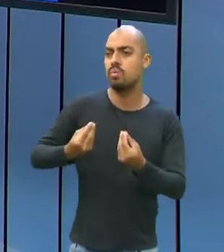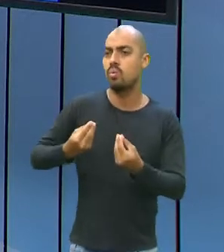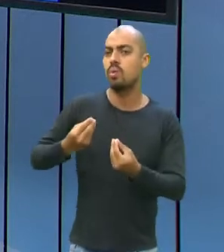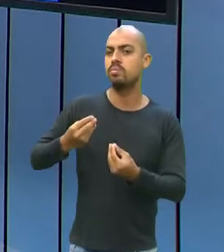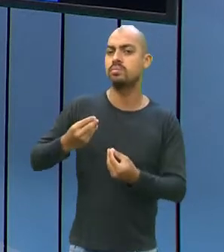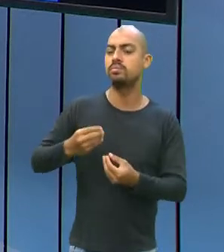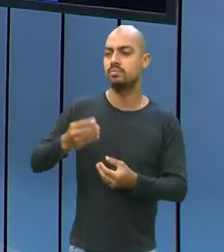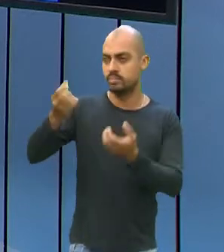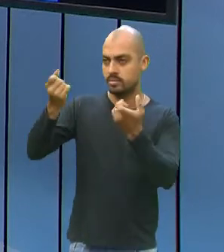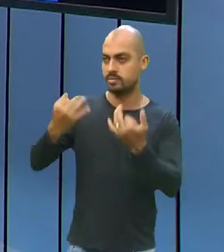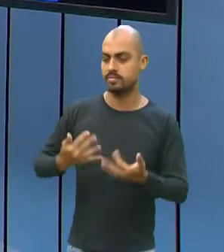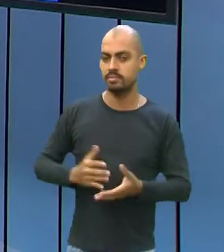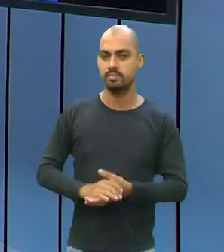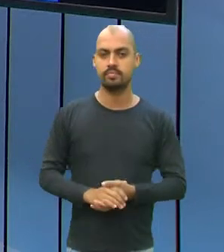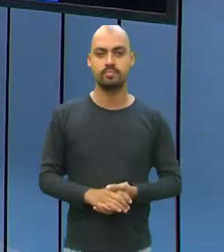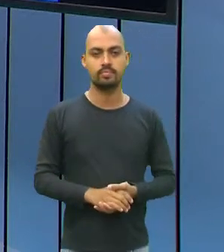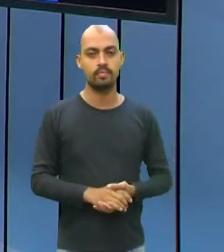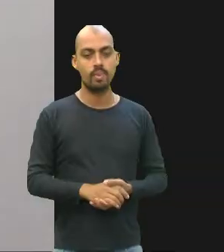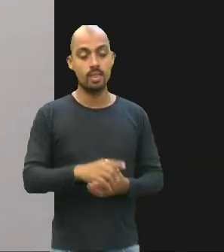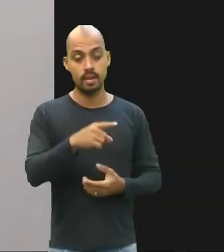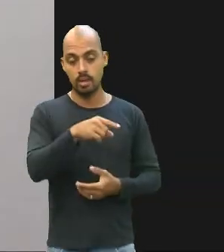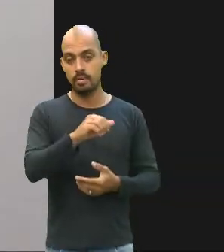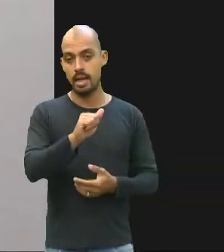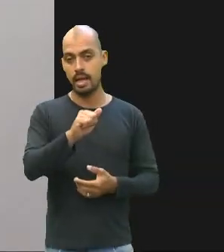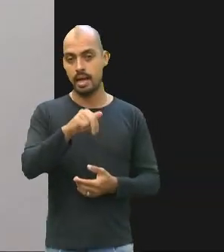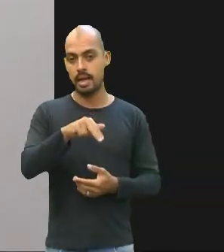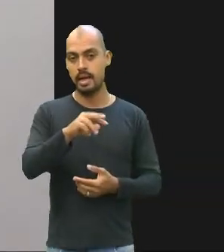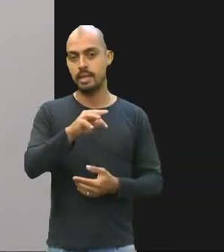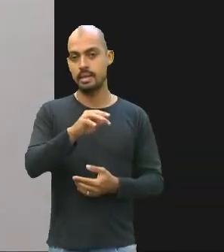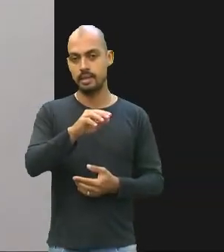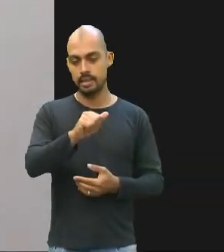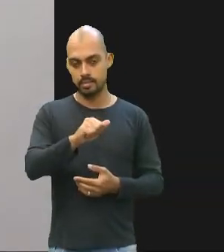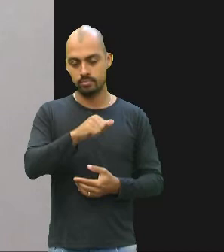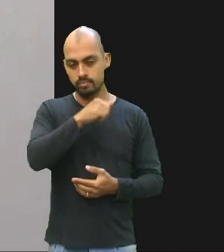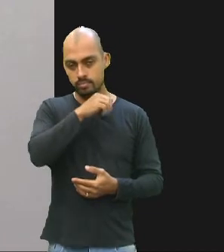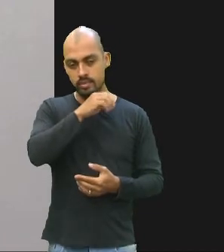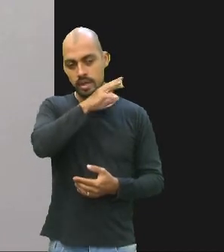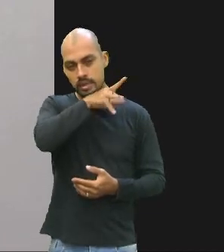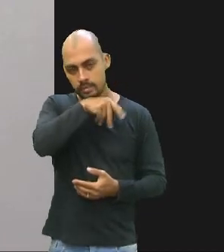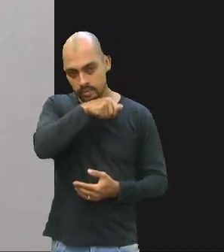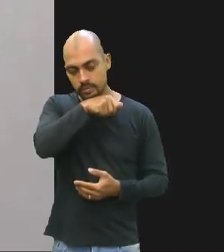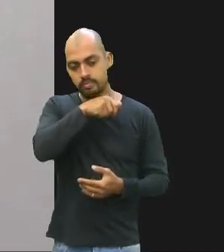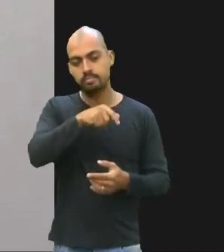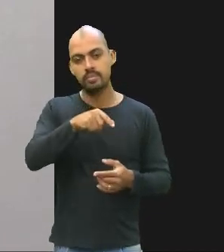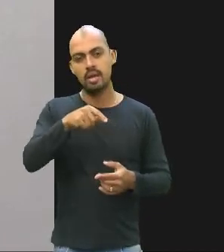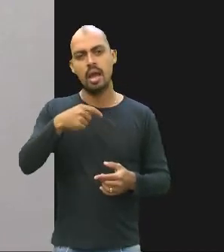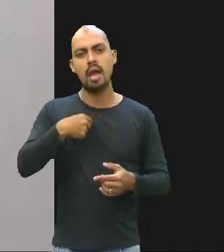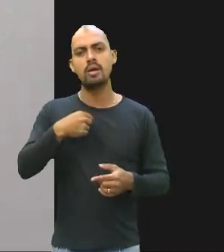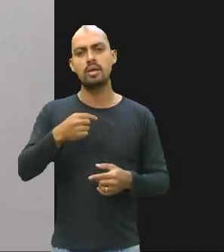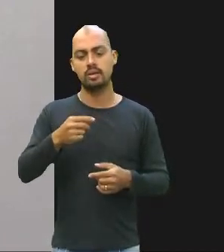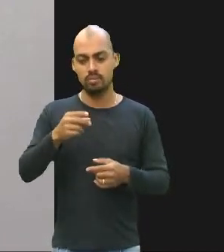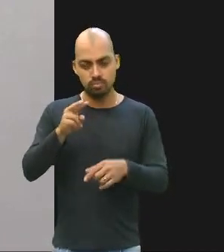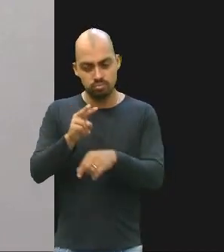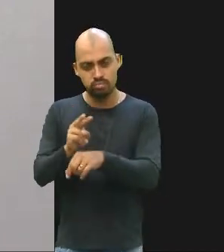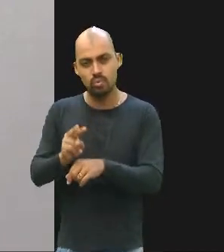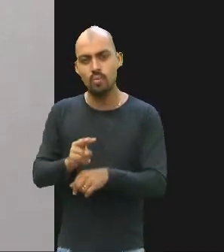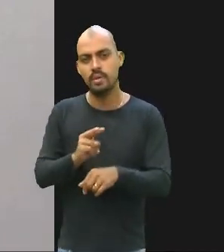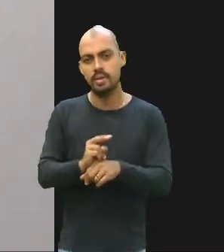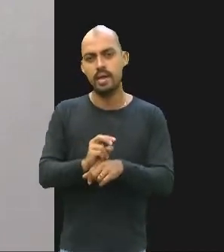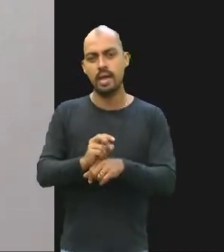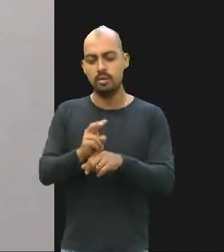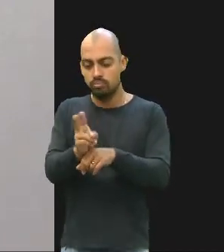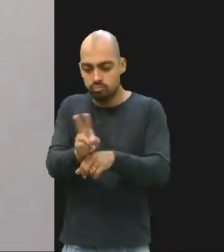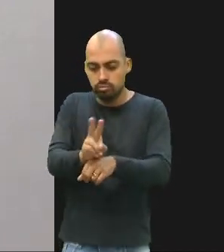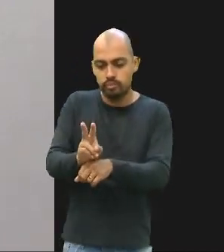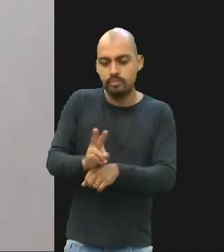desfecho? A anta ela foi encaminhada então para o UFMT em Cuiabá. Eu fiquei um tempo na Transpantaneira, na